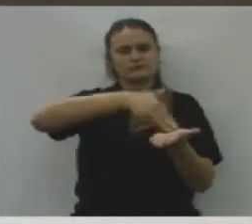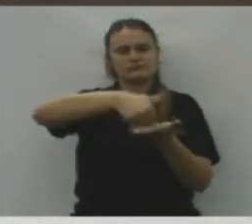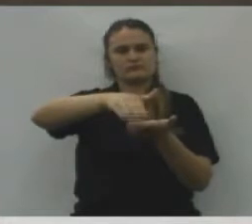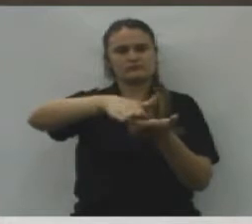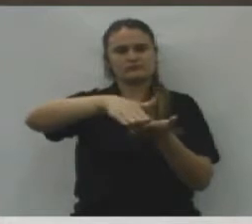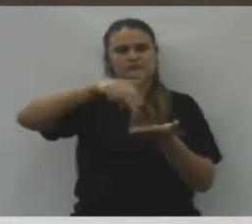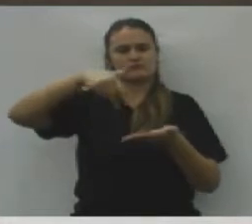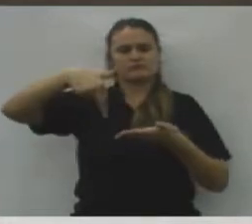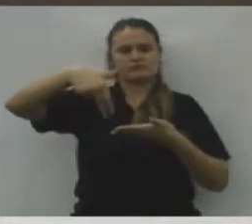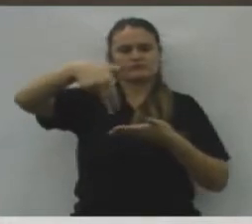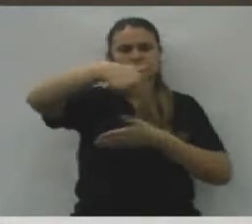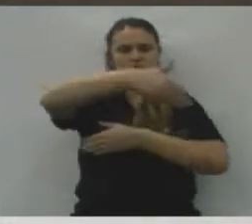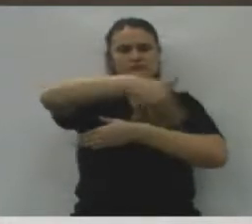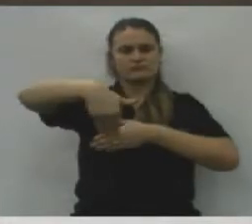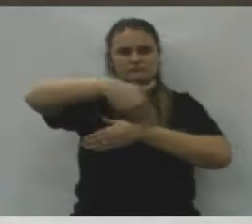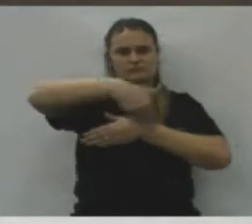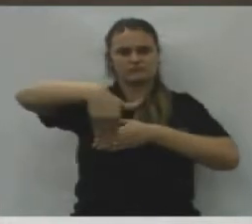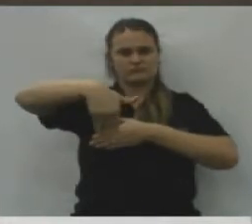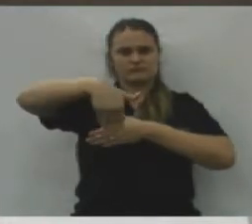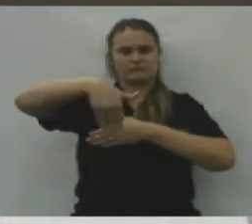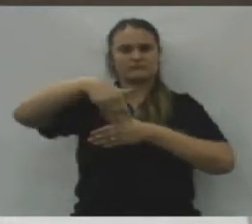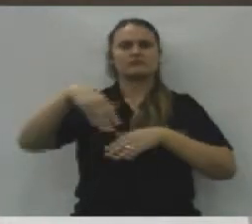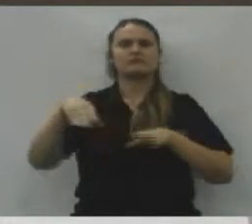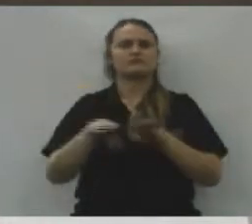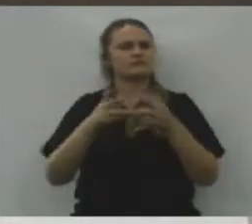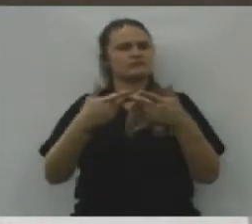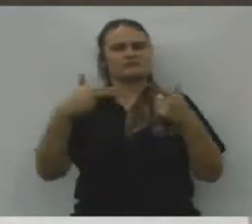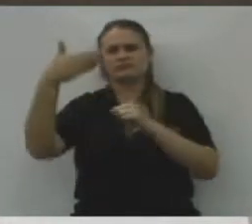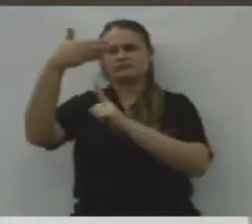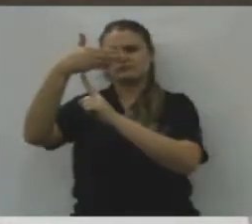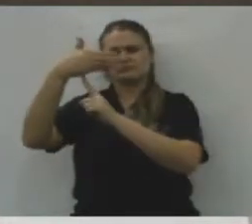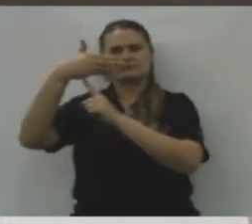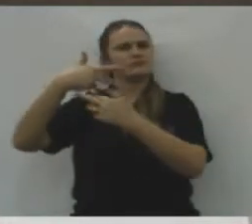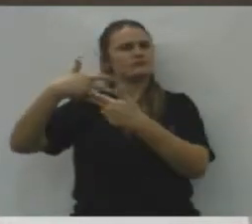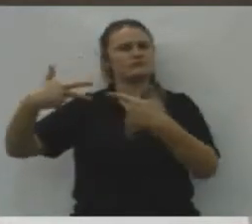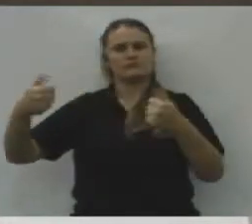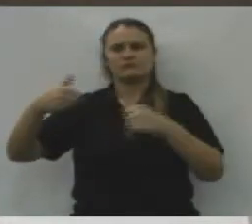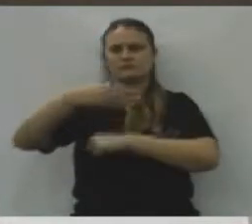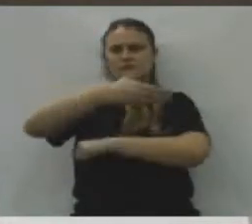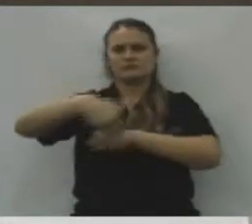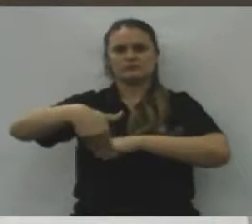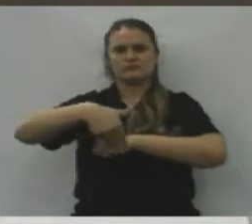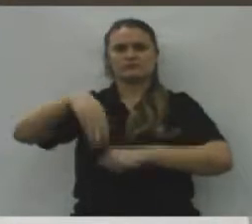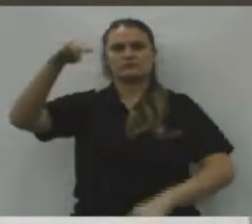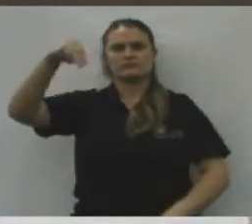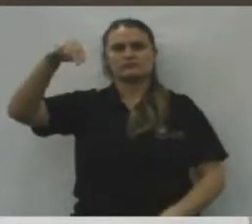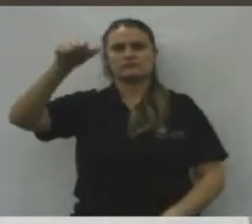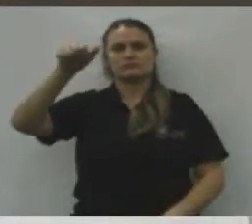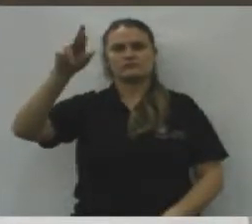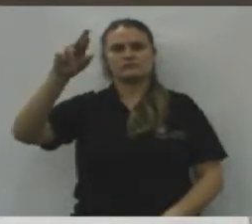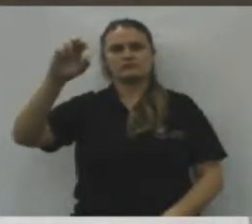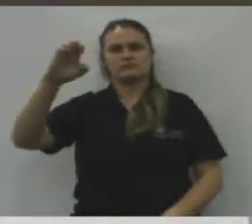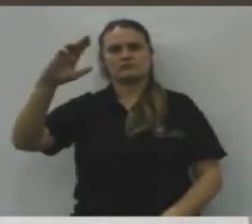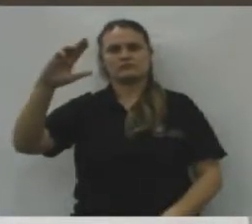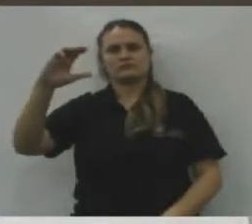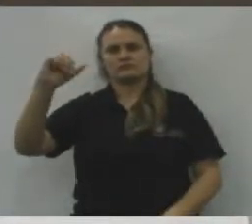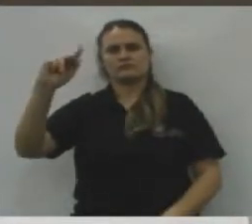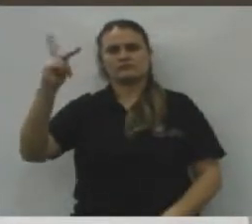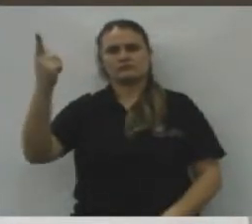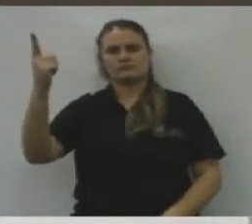de pedestres e demais sinalizações de trânsito em toda a extensão da rua Marechal Deodoro, dando